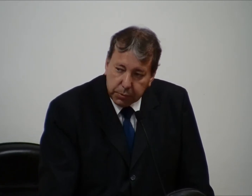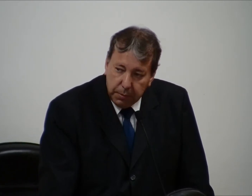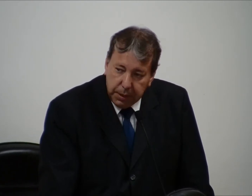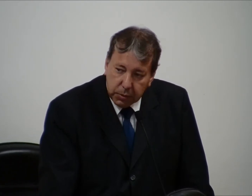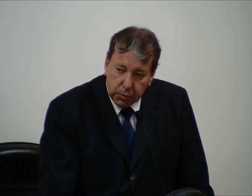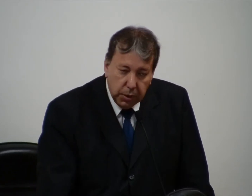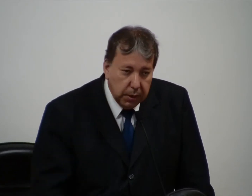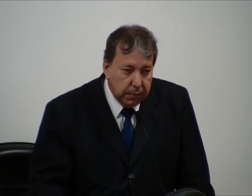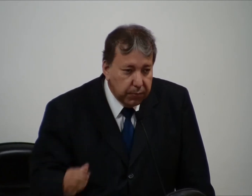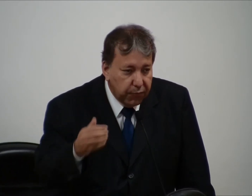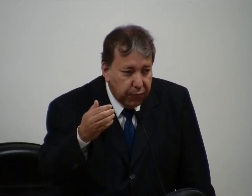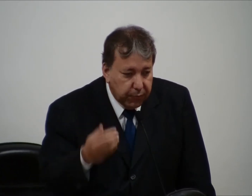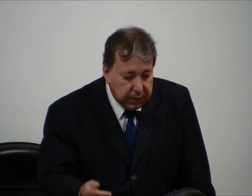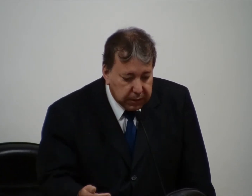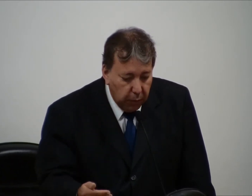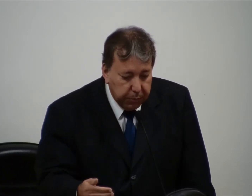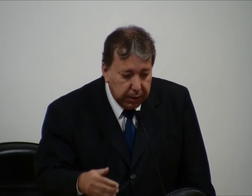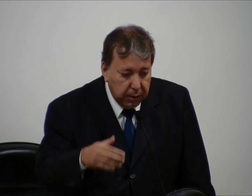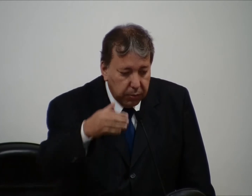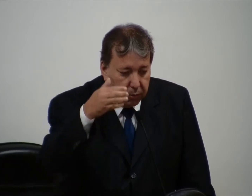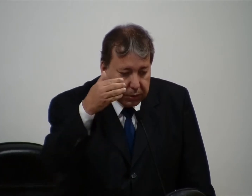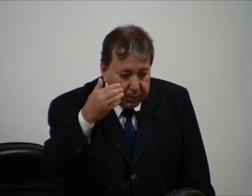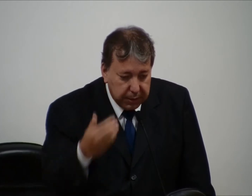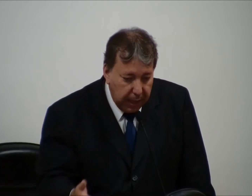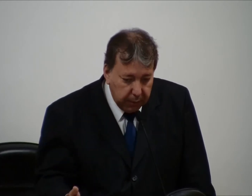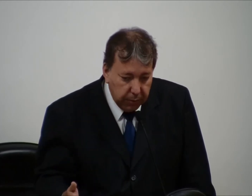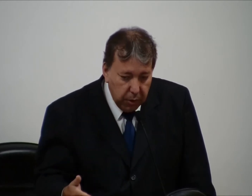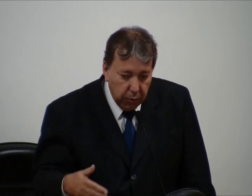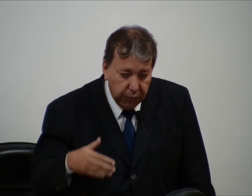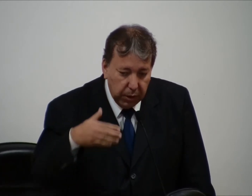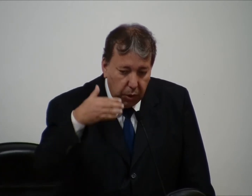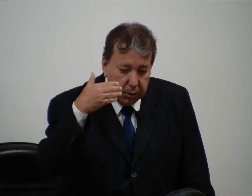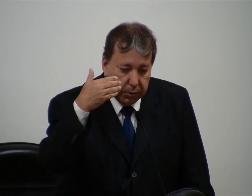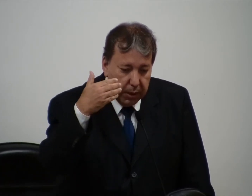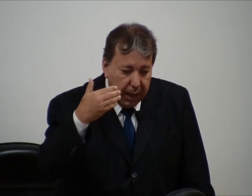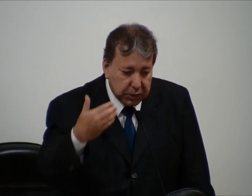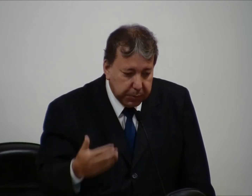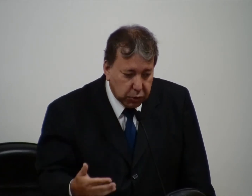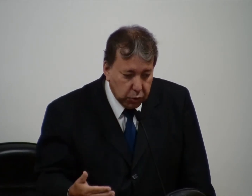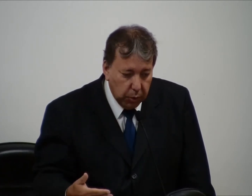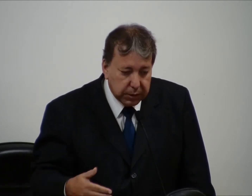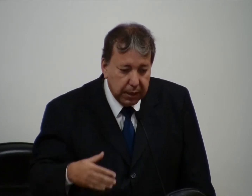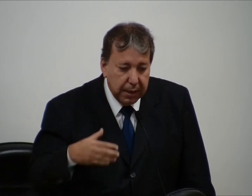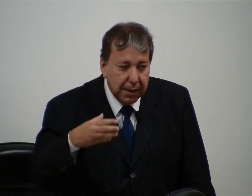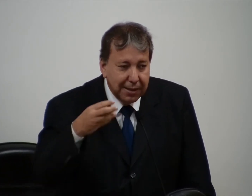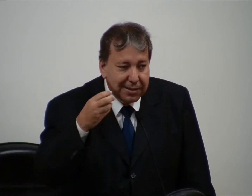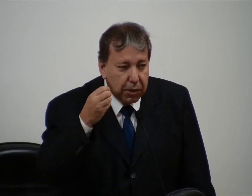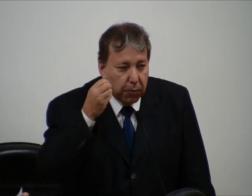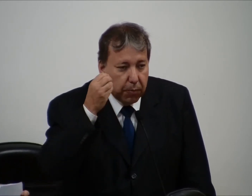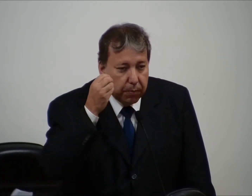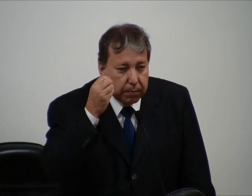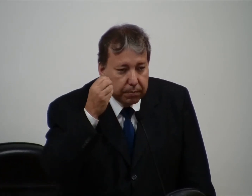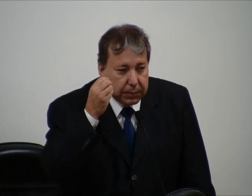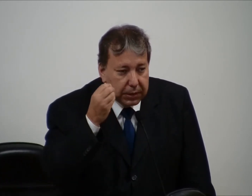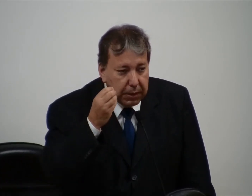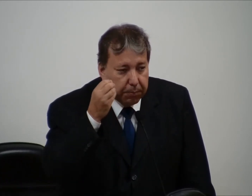o sepultamento. Estão pedindo, o cemitério, o velório, as pessoas